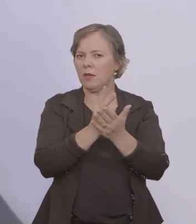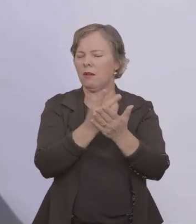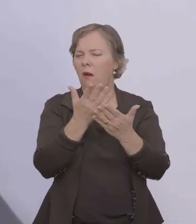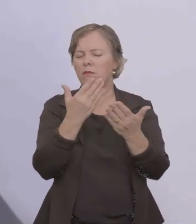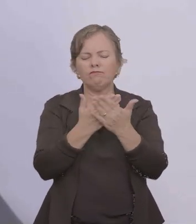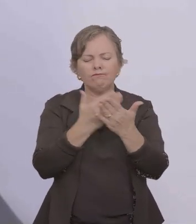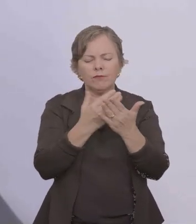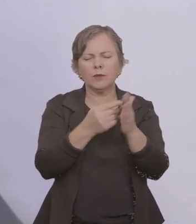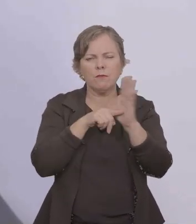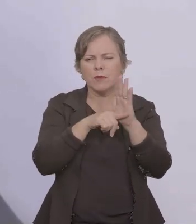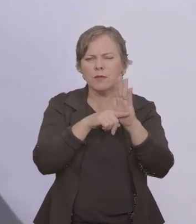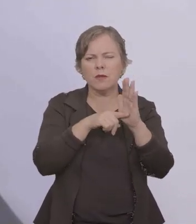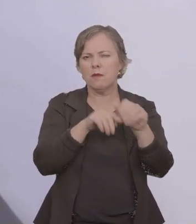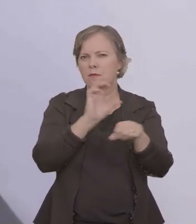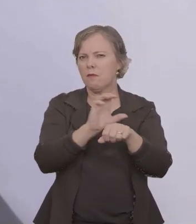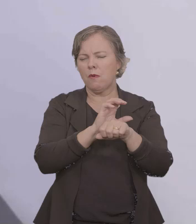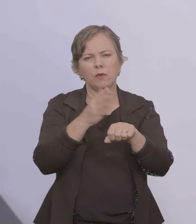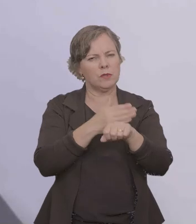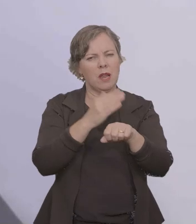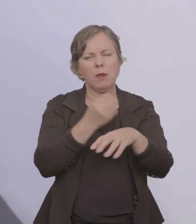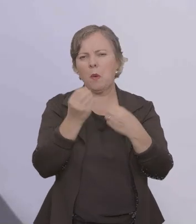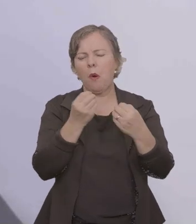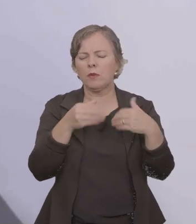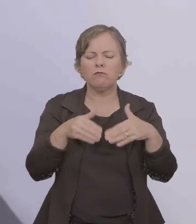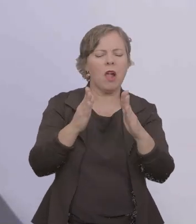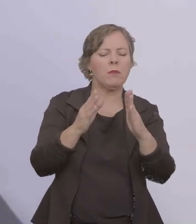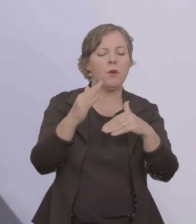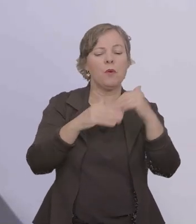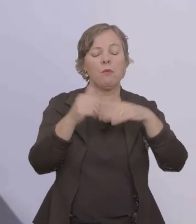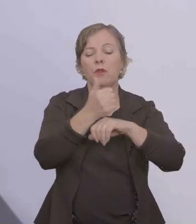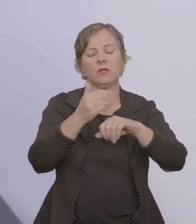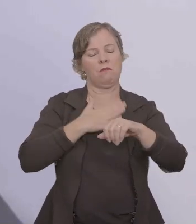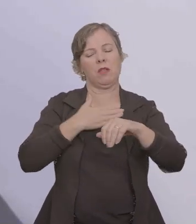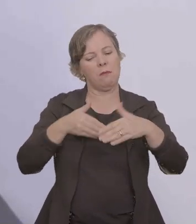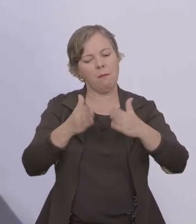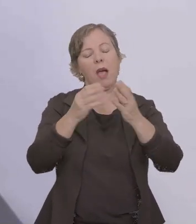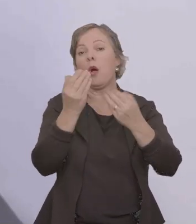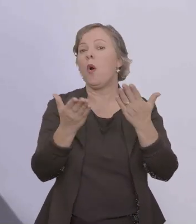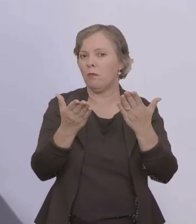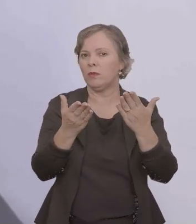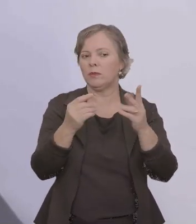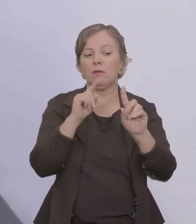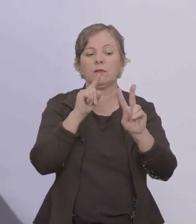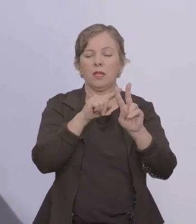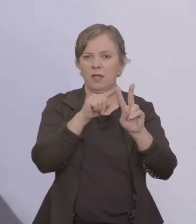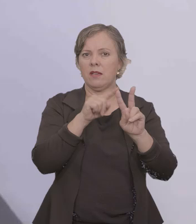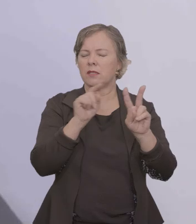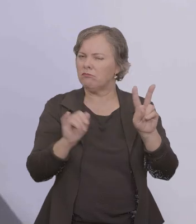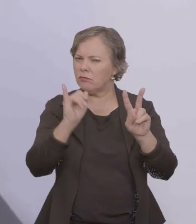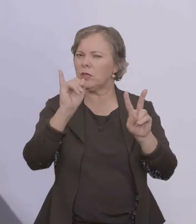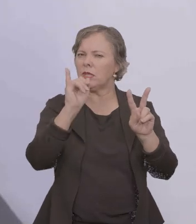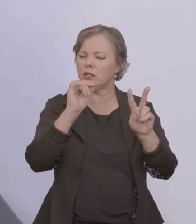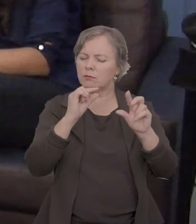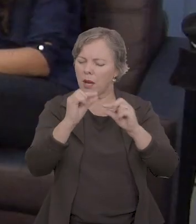Através do estudo, da pesquisa, de ver qual é o caminho que a minha profissão vai tomar. Tá? Este seria o